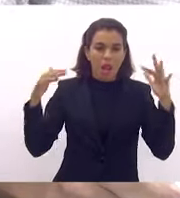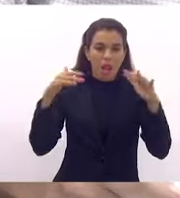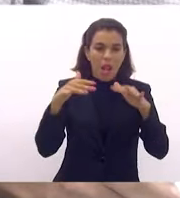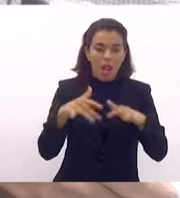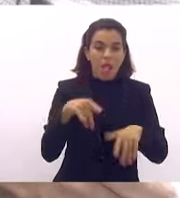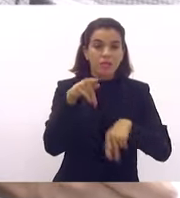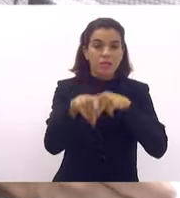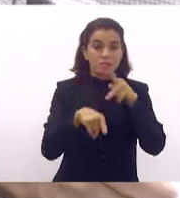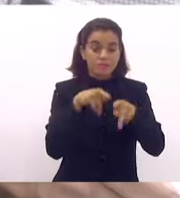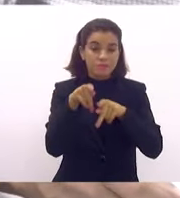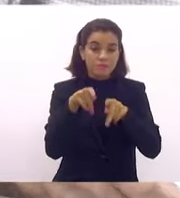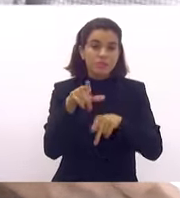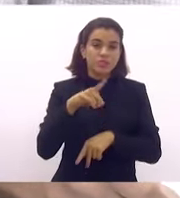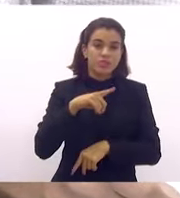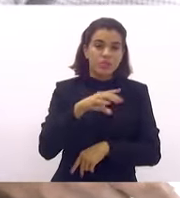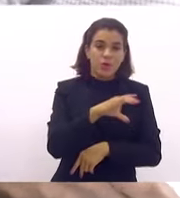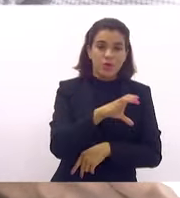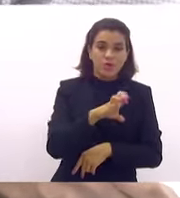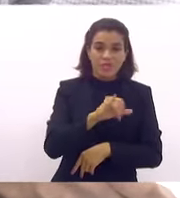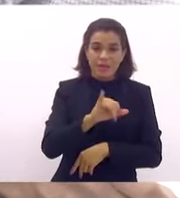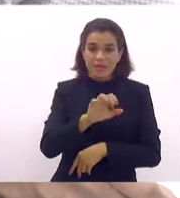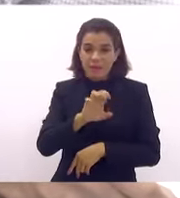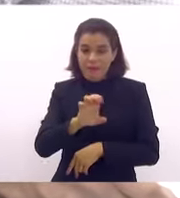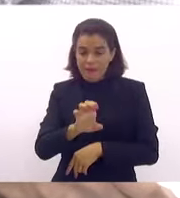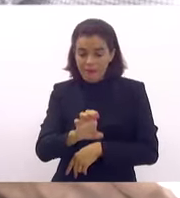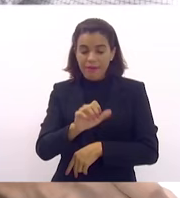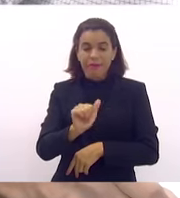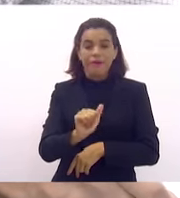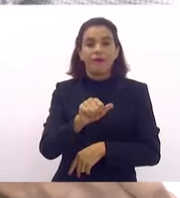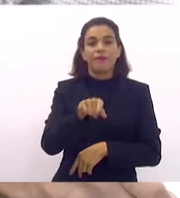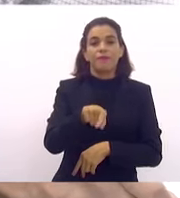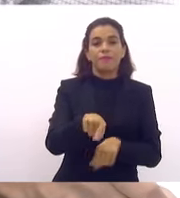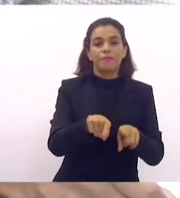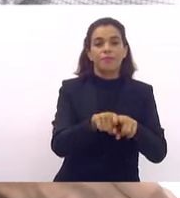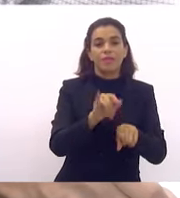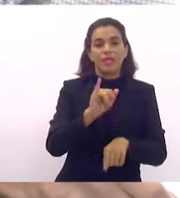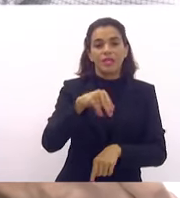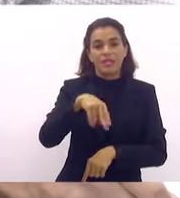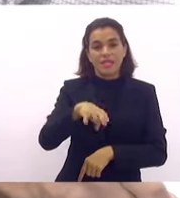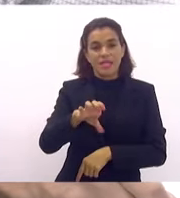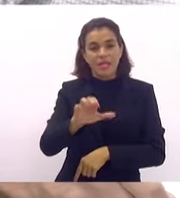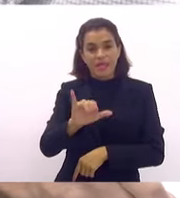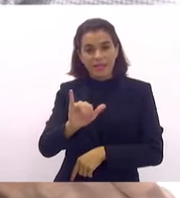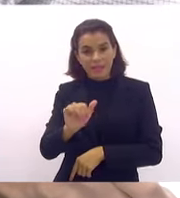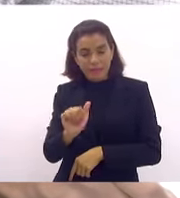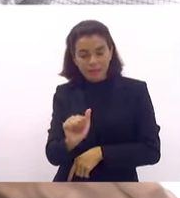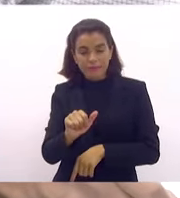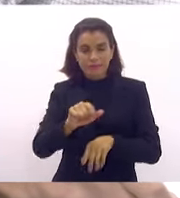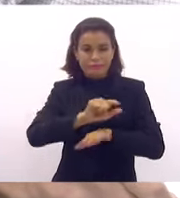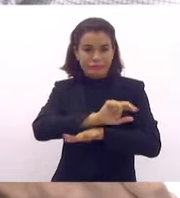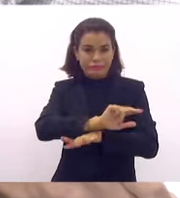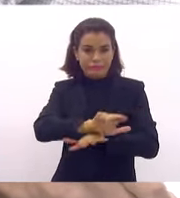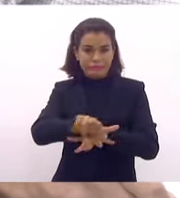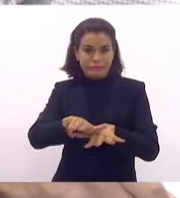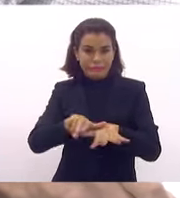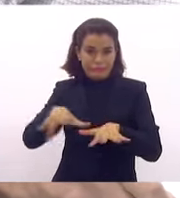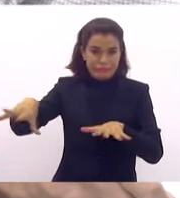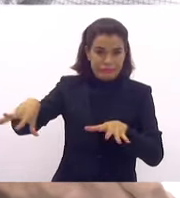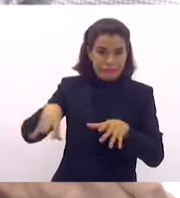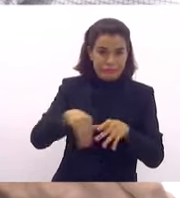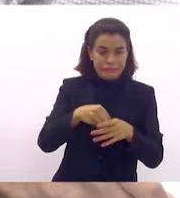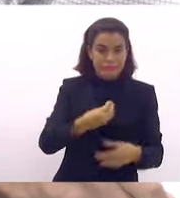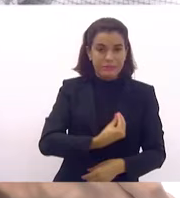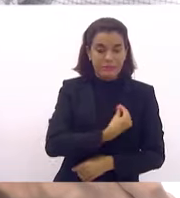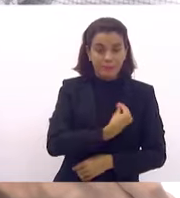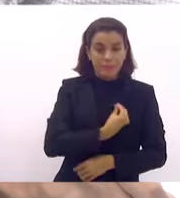estava a CEA, o INEA, os comitês de bacia, etc., etc. Então, deputado Rodrigo Amorim, estamos